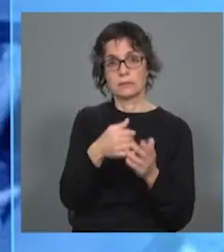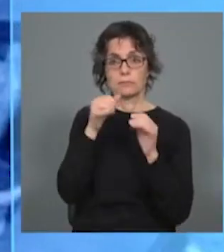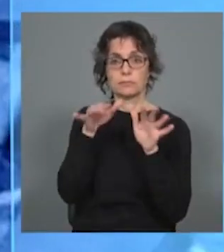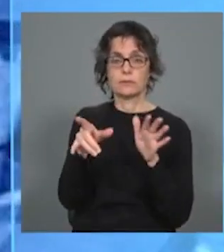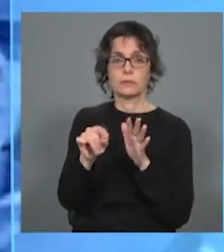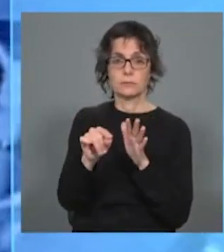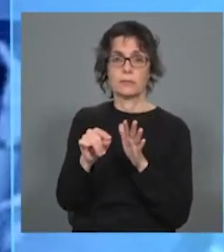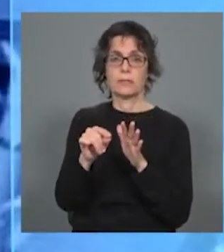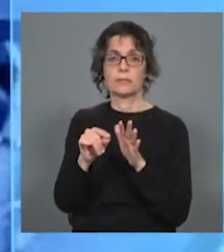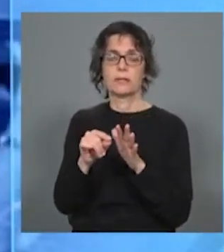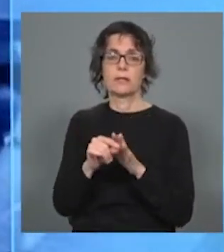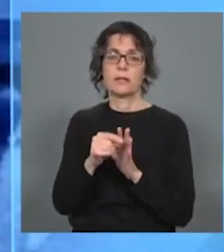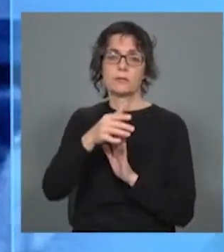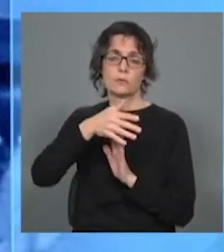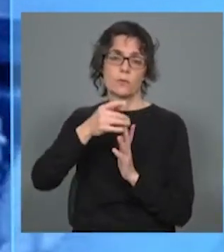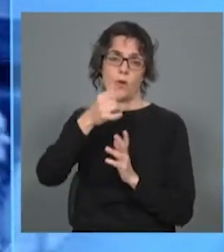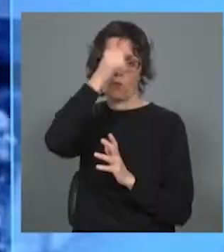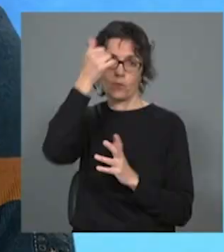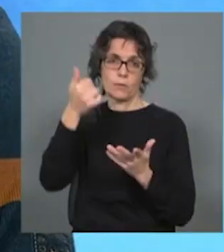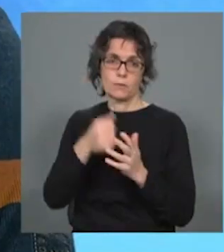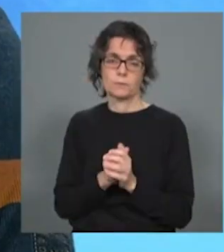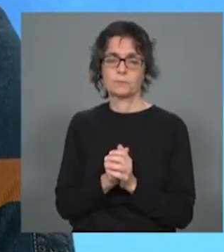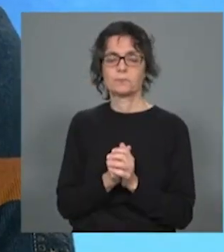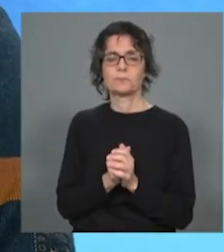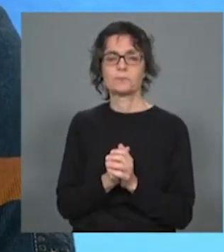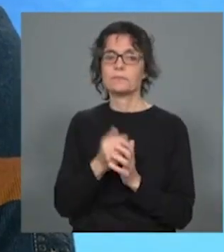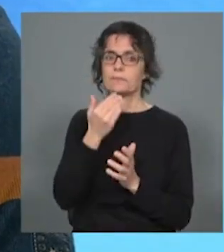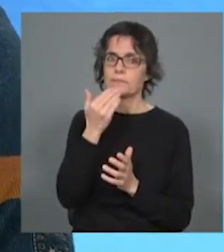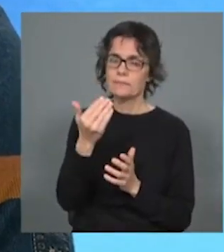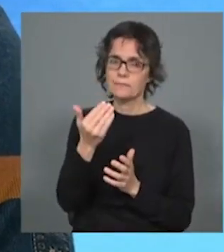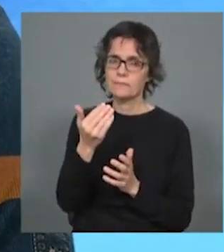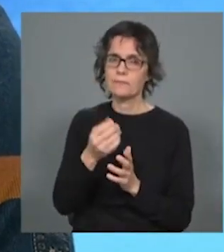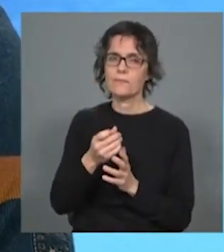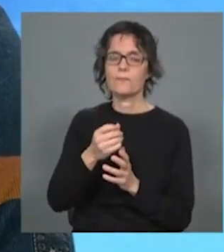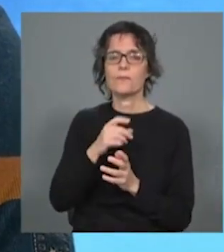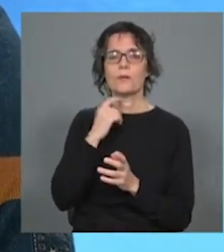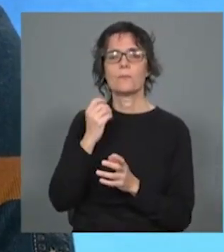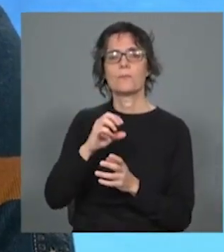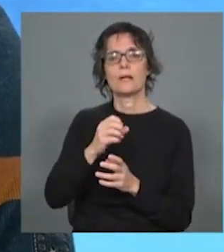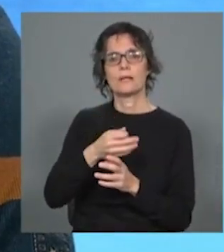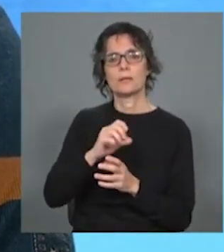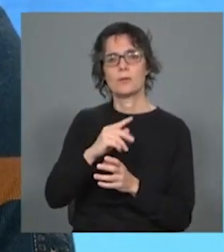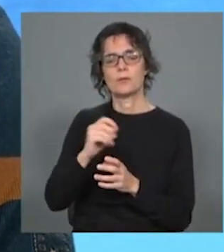vão proclamando nas Eucaristias de domingo. Padre David Palatino, muito obrigado por ter estado aqui a apresentar esta obra,